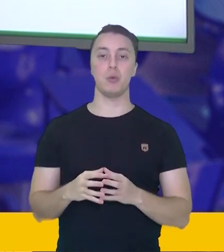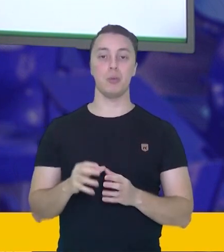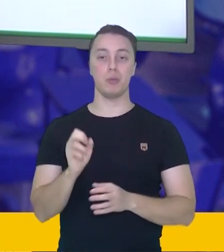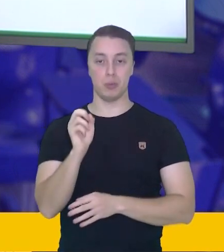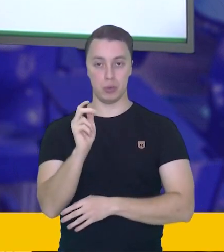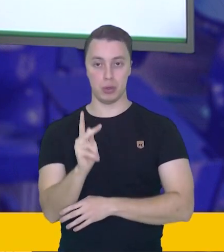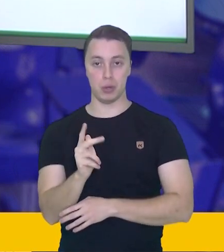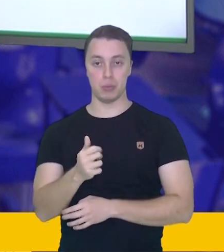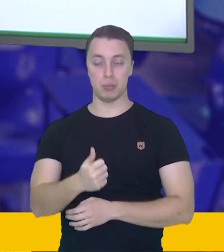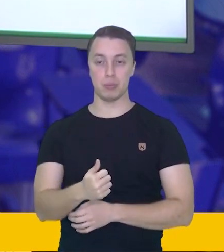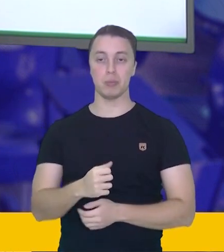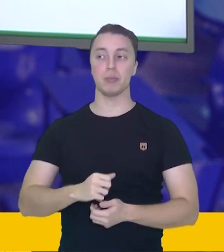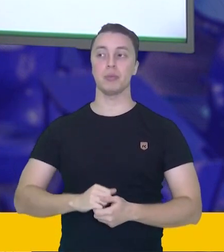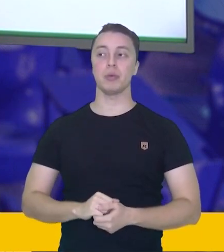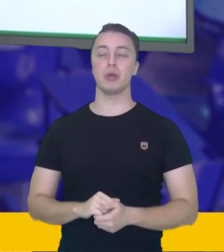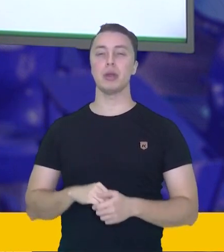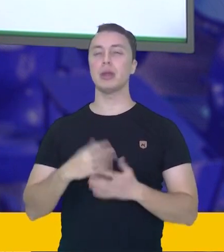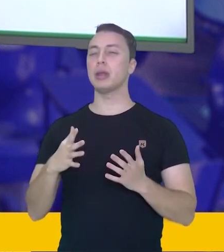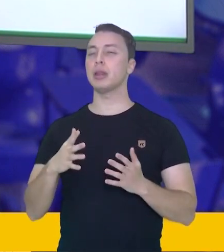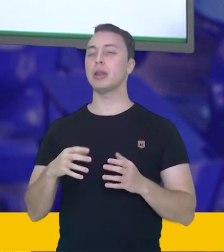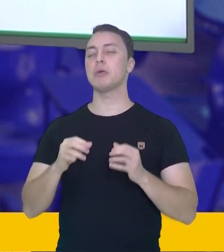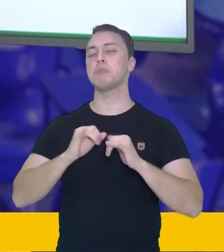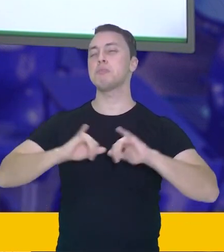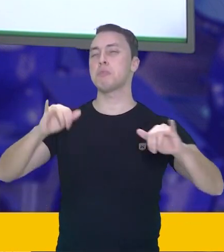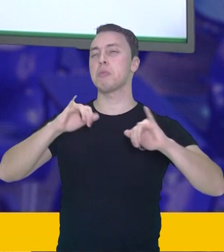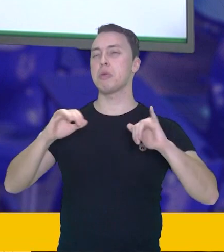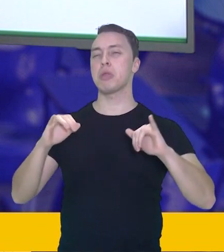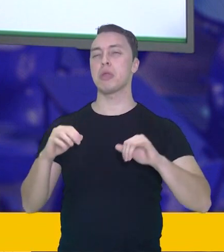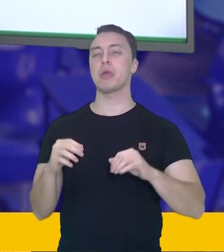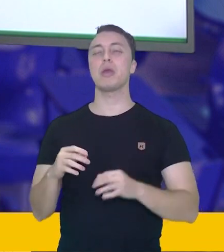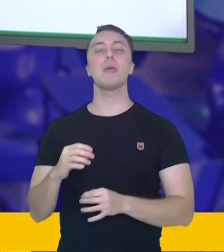texto, o que é que você acha importante informar a população?